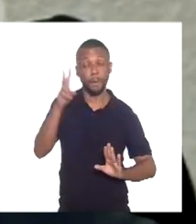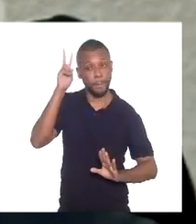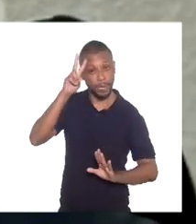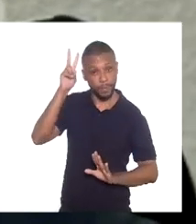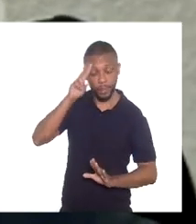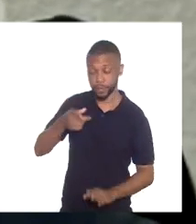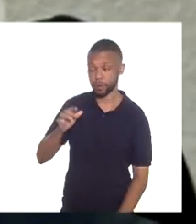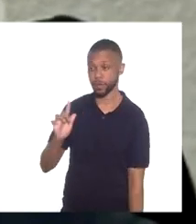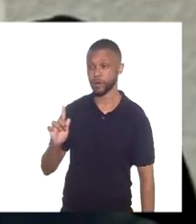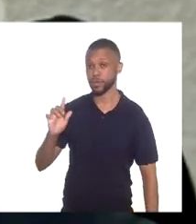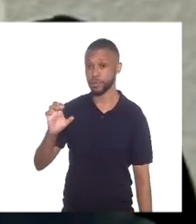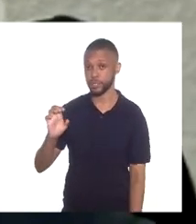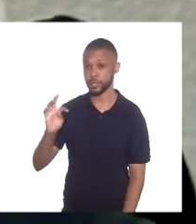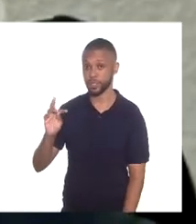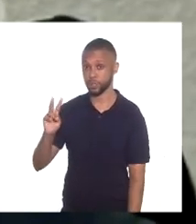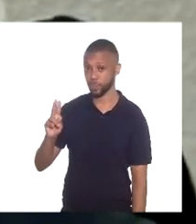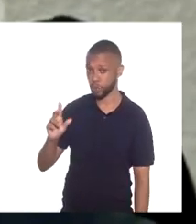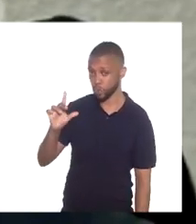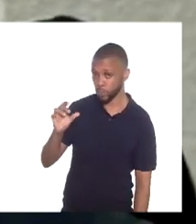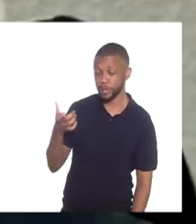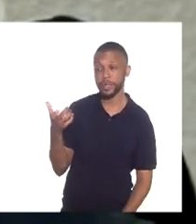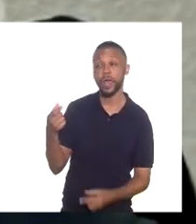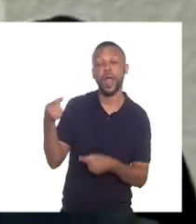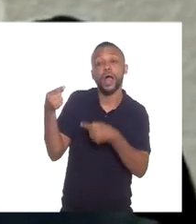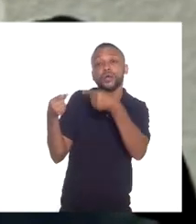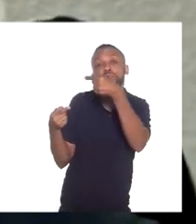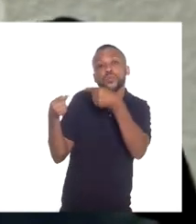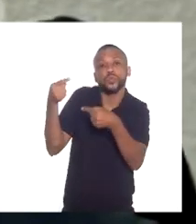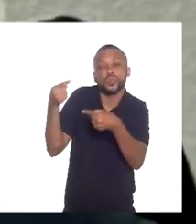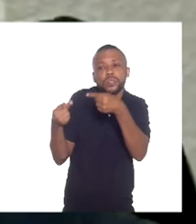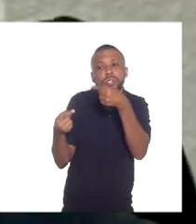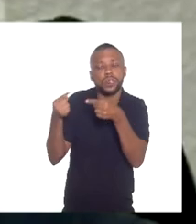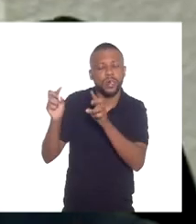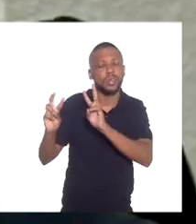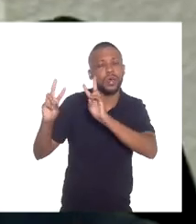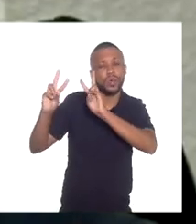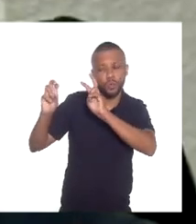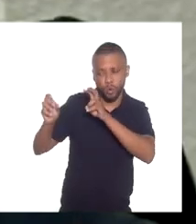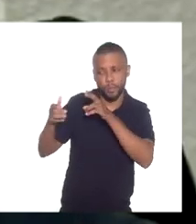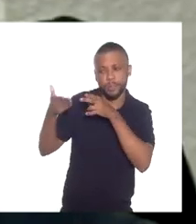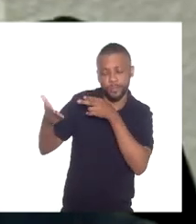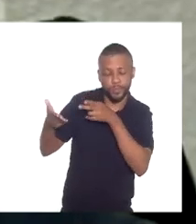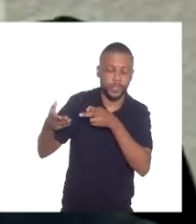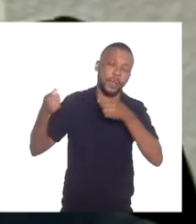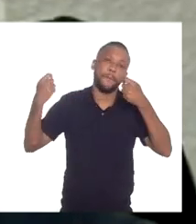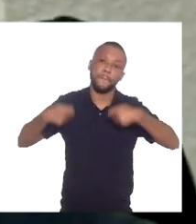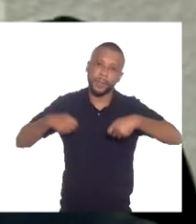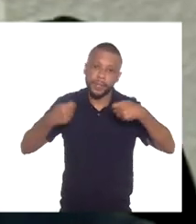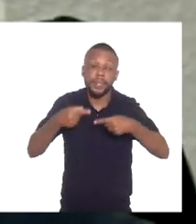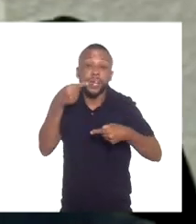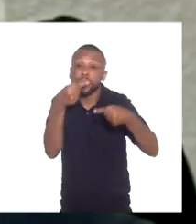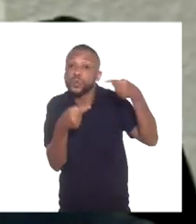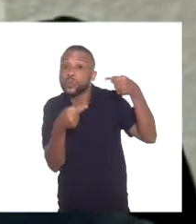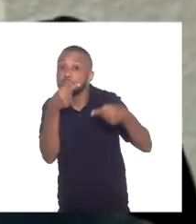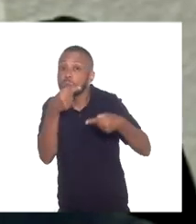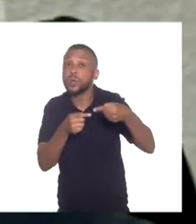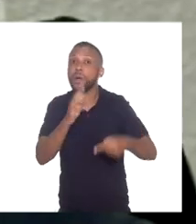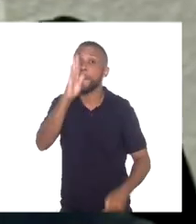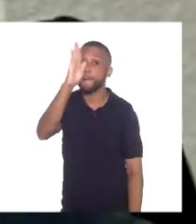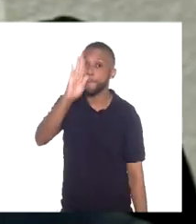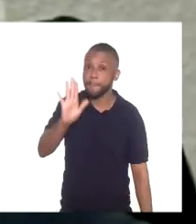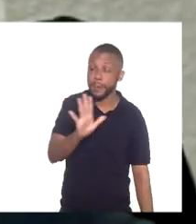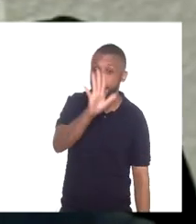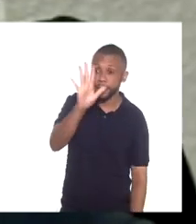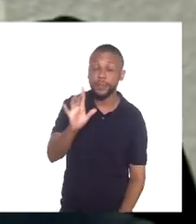Brasil, e dizer que gostava de discutir mesmo era São Borja. Então, acho que a gente precisa discutir o Brasil, mas também precisa discutir o Estado